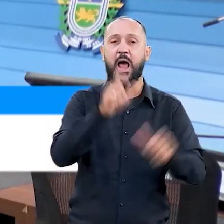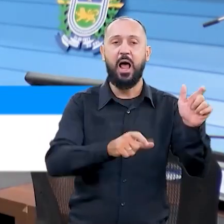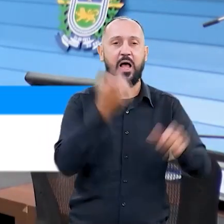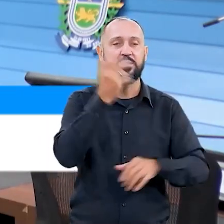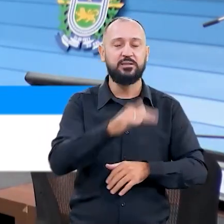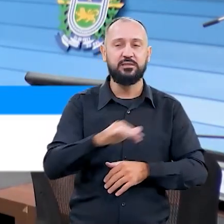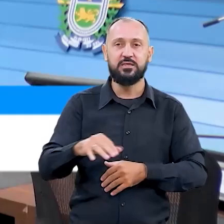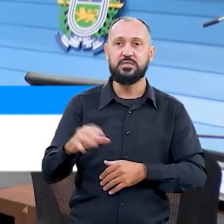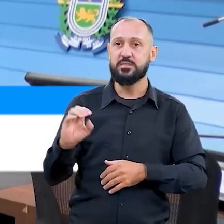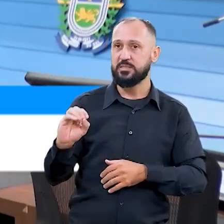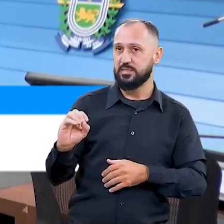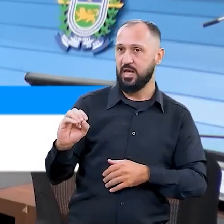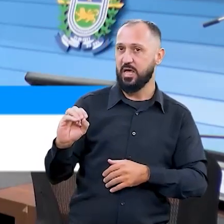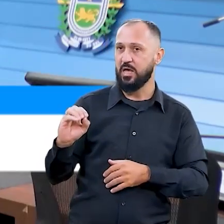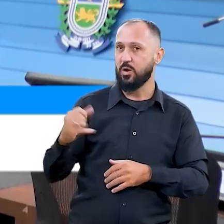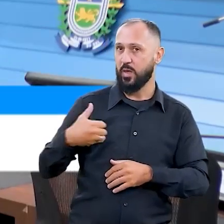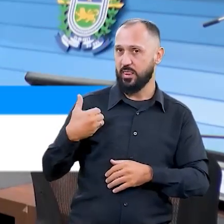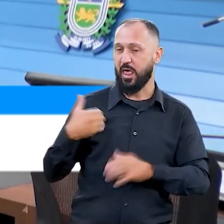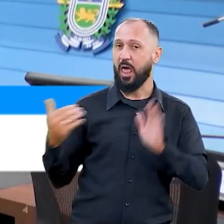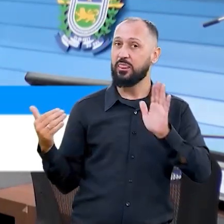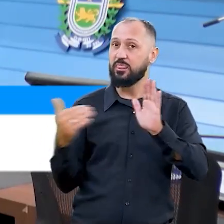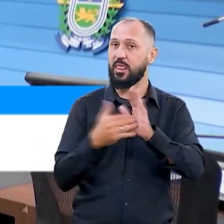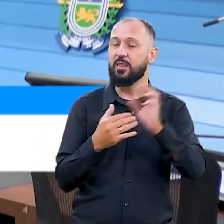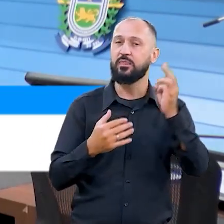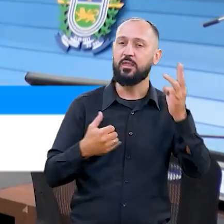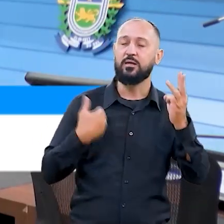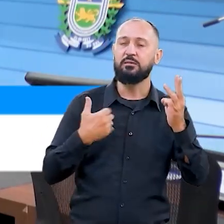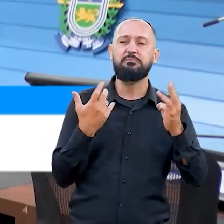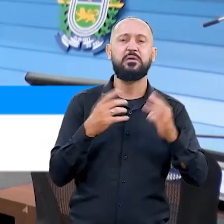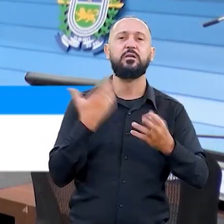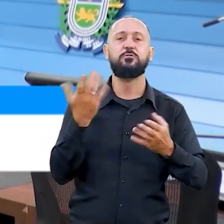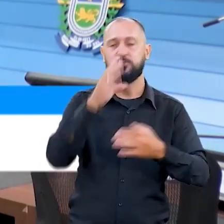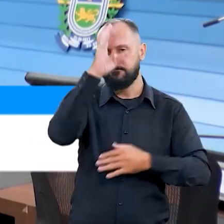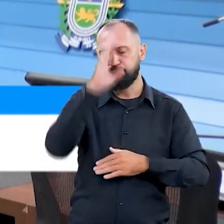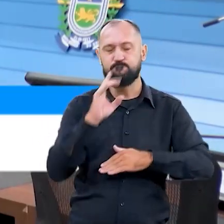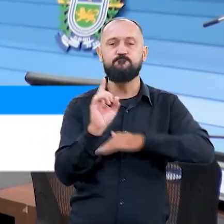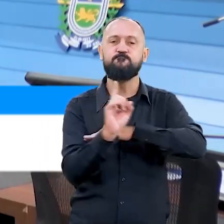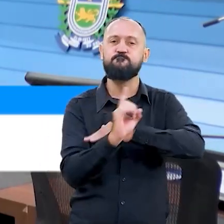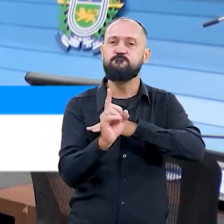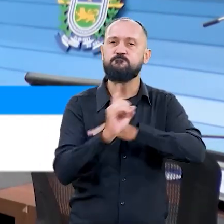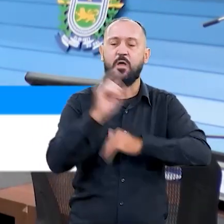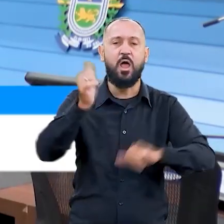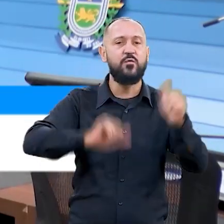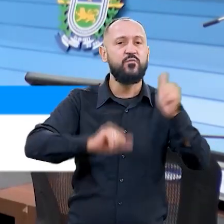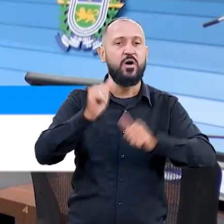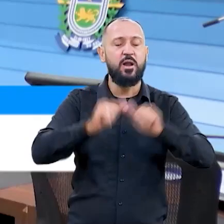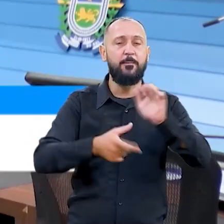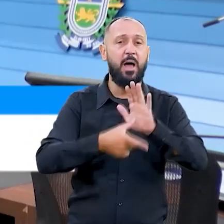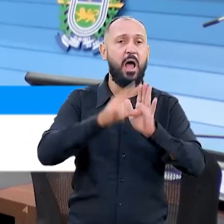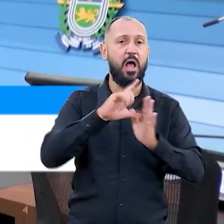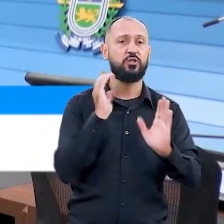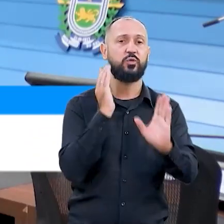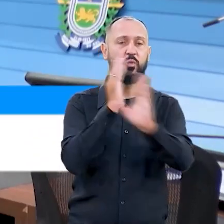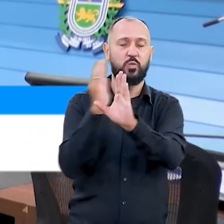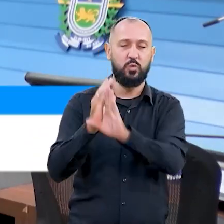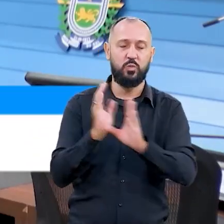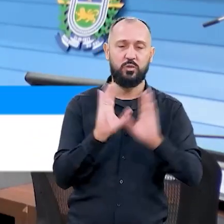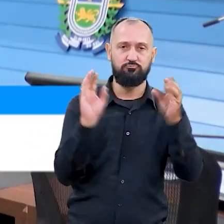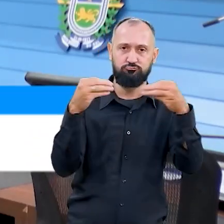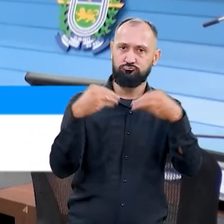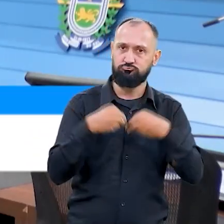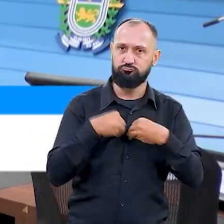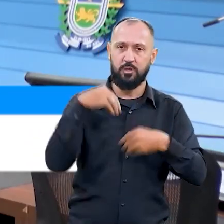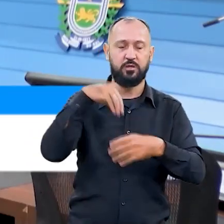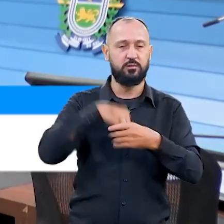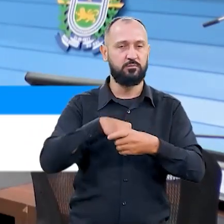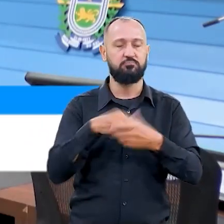todas as crianças de 0 a 3 anos de idade o acesso de graça aos exames e avaliações para o diagnóstico precoce do autismo na rede